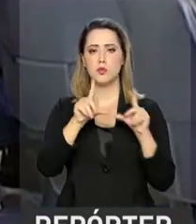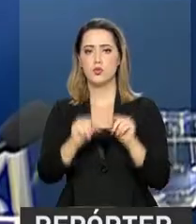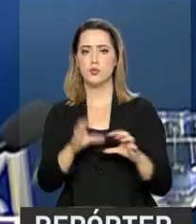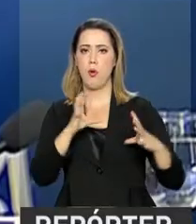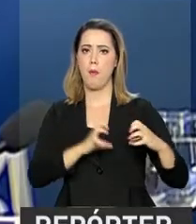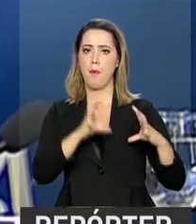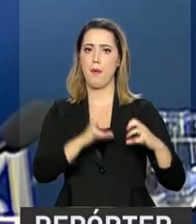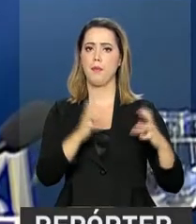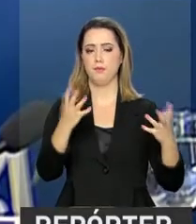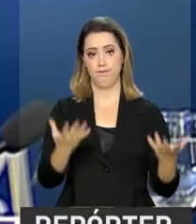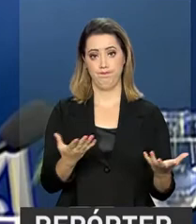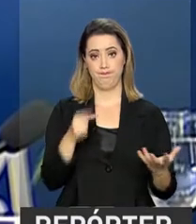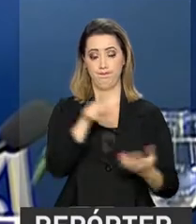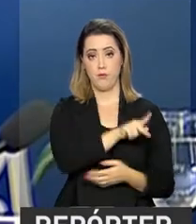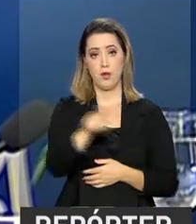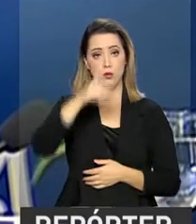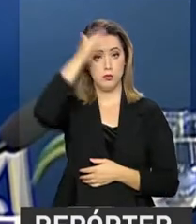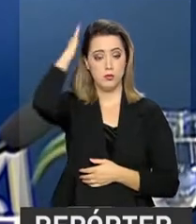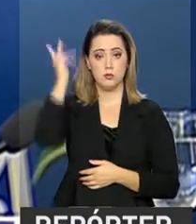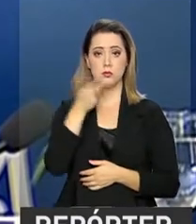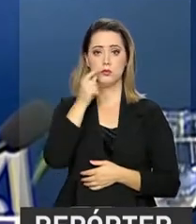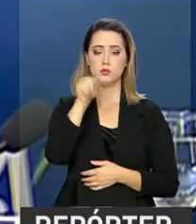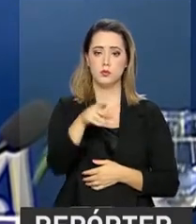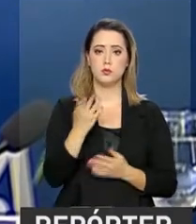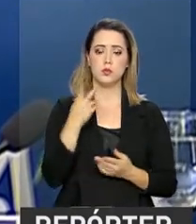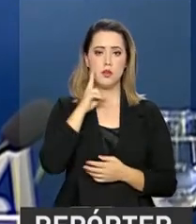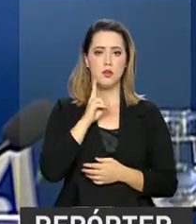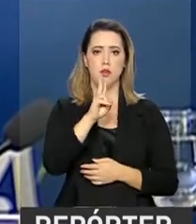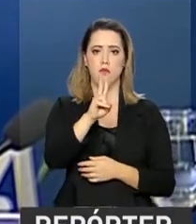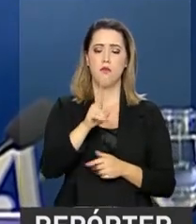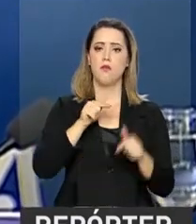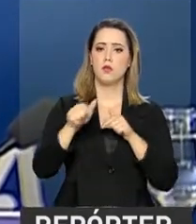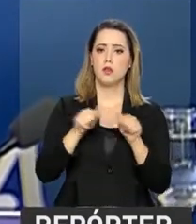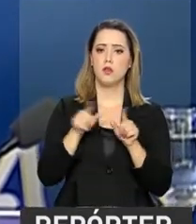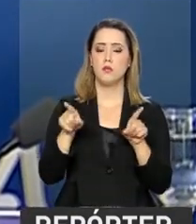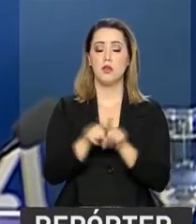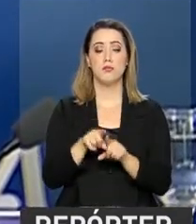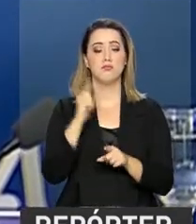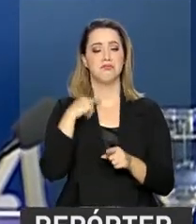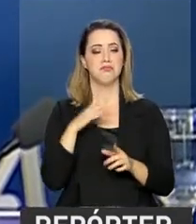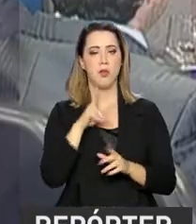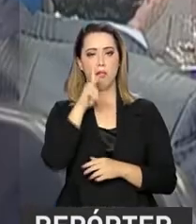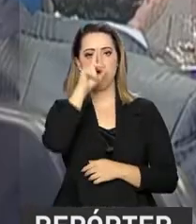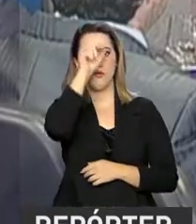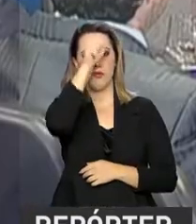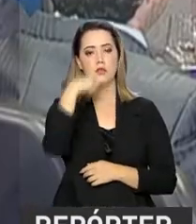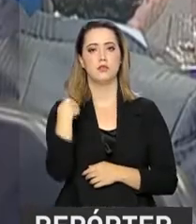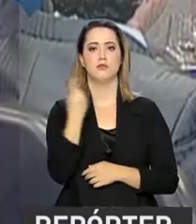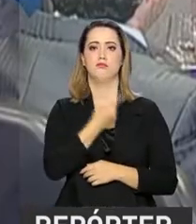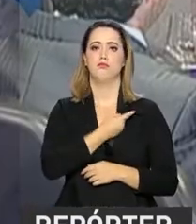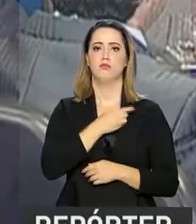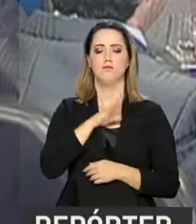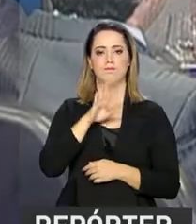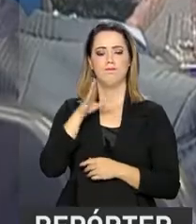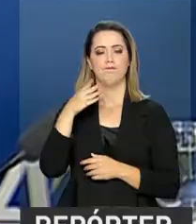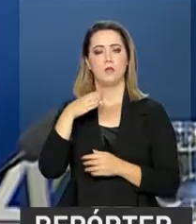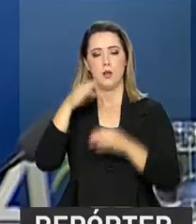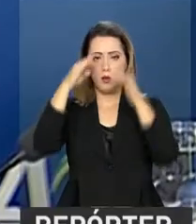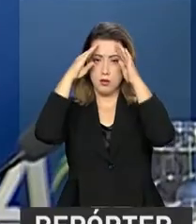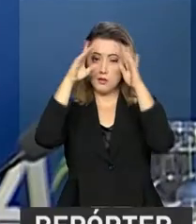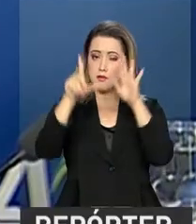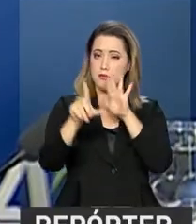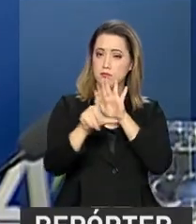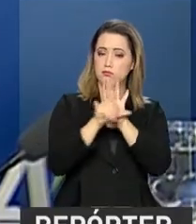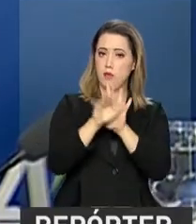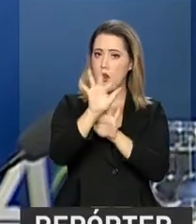para o presidente michel temer que acompanhou o ato a medida fortalece o princípio federativo os